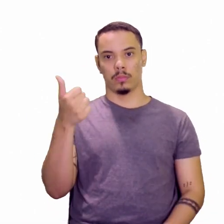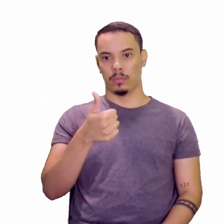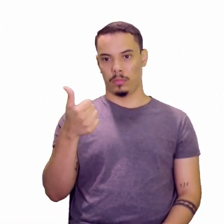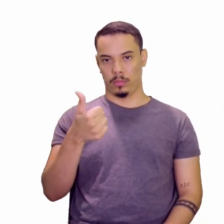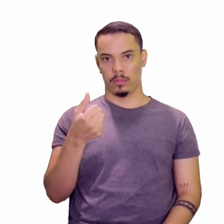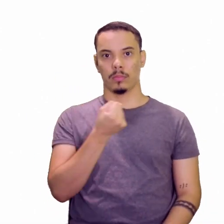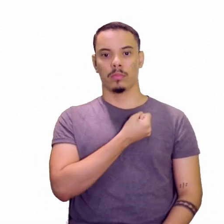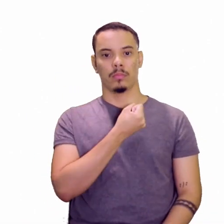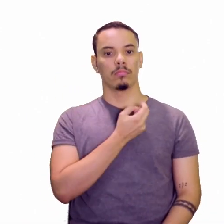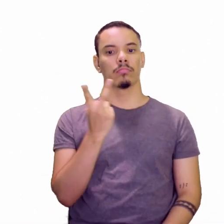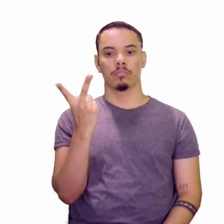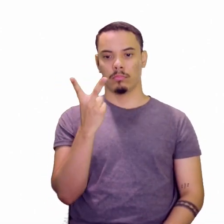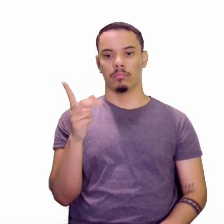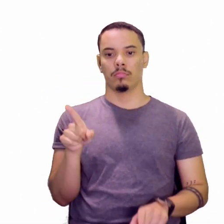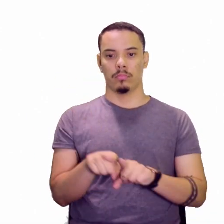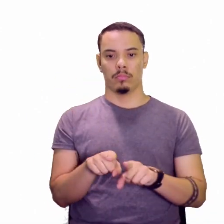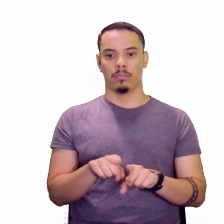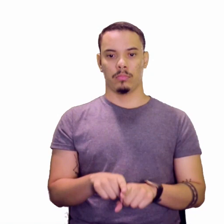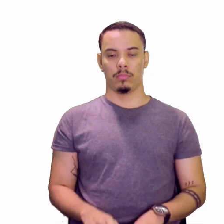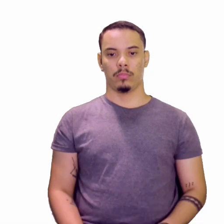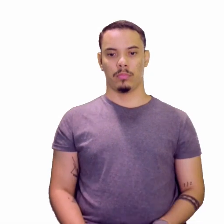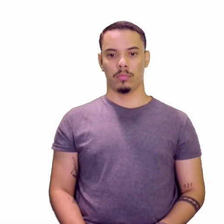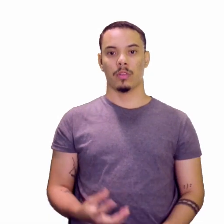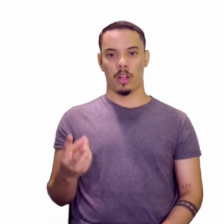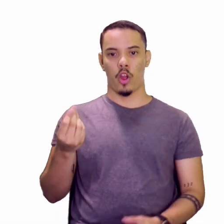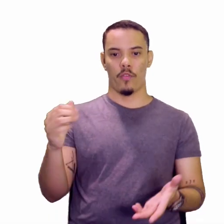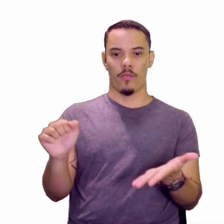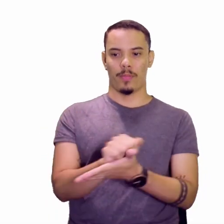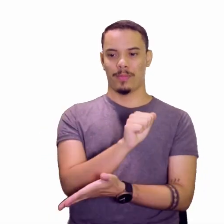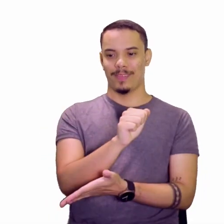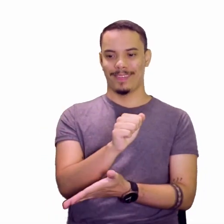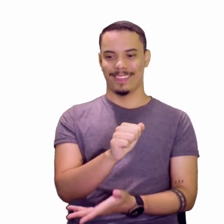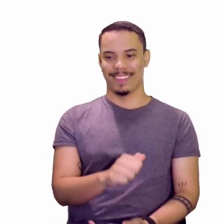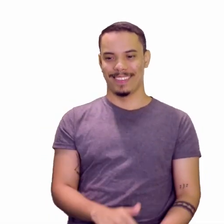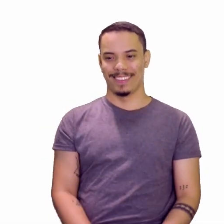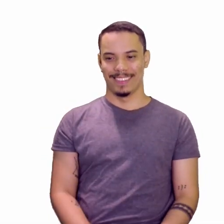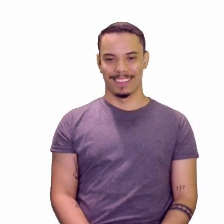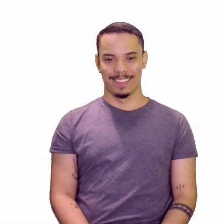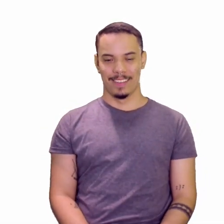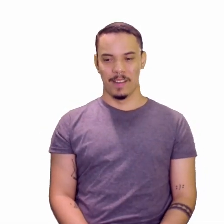primeiro valor. Também. Olha ali, opa, deixa eu apagar aqui.